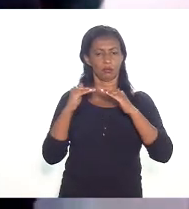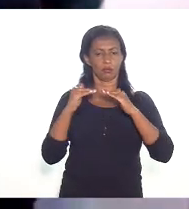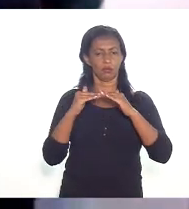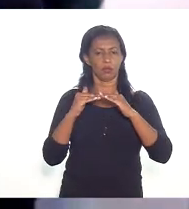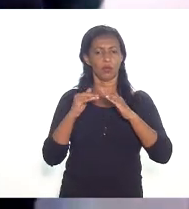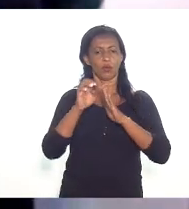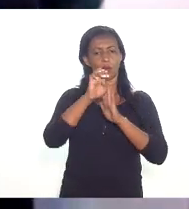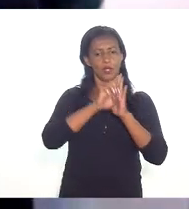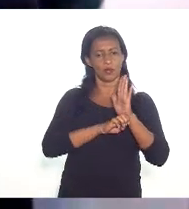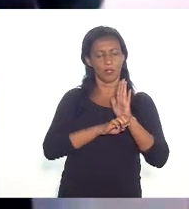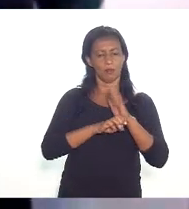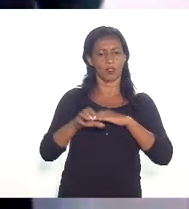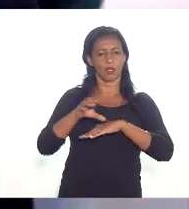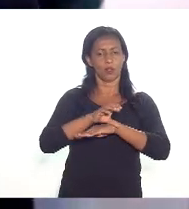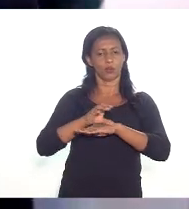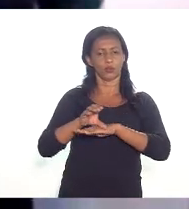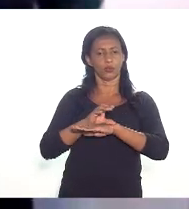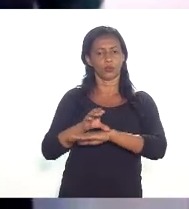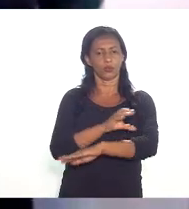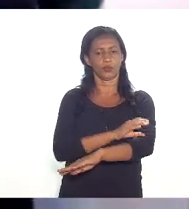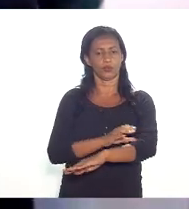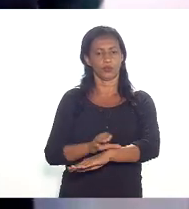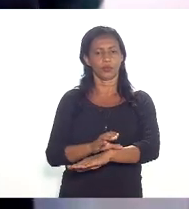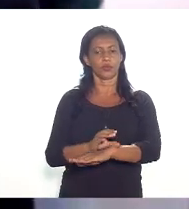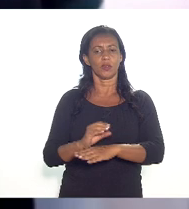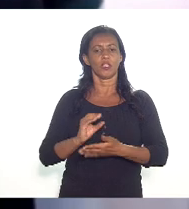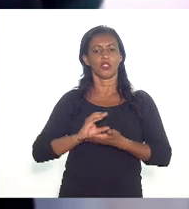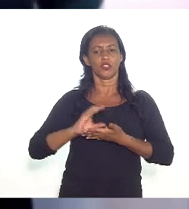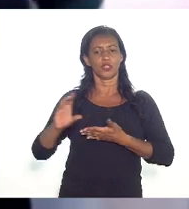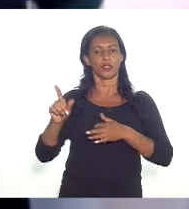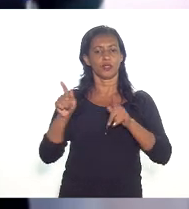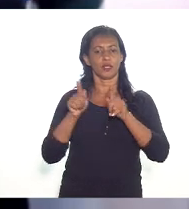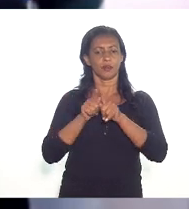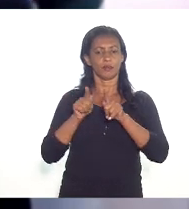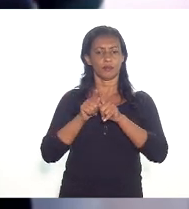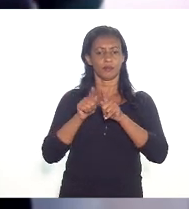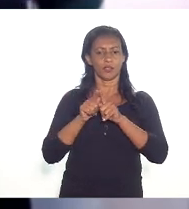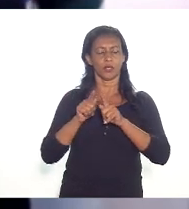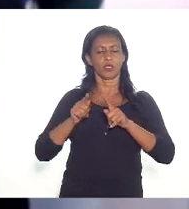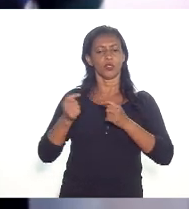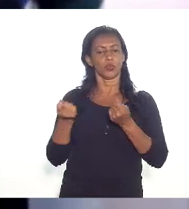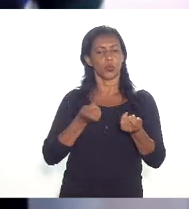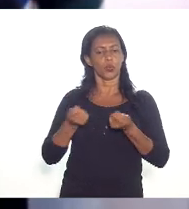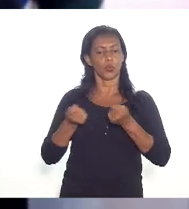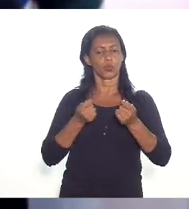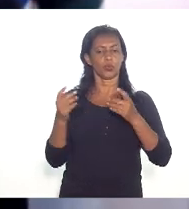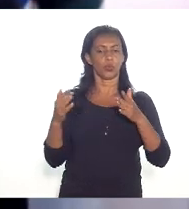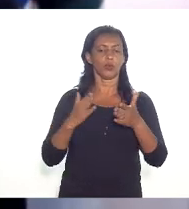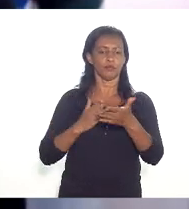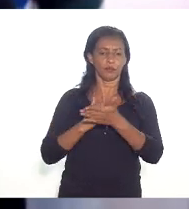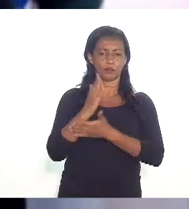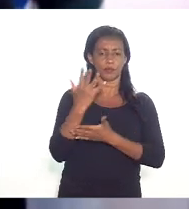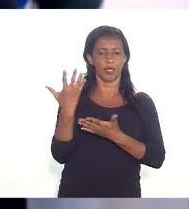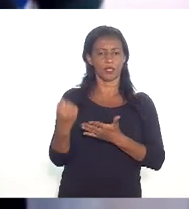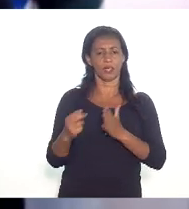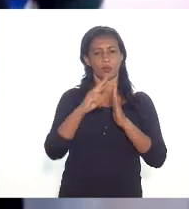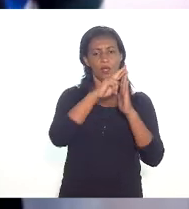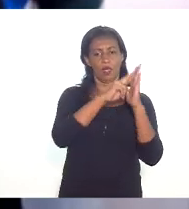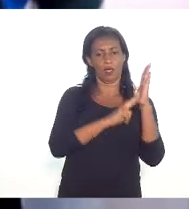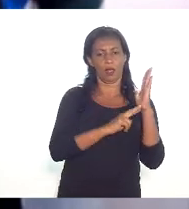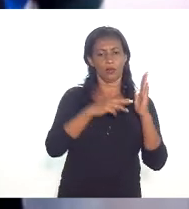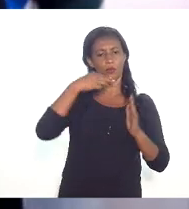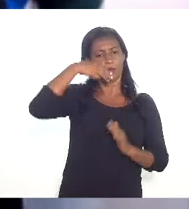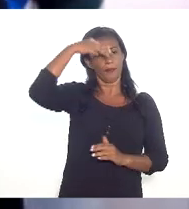as emendas da Constituição de Cultura e de Orçamento, Finanças, Fiscalização Financeira e Controle favorável. relatores, deputado